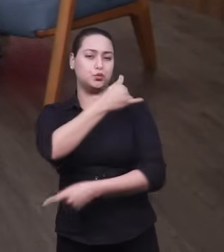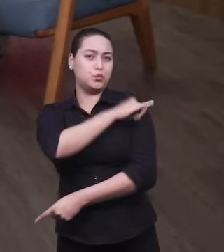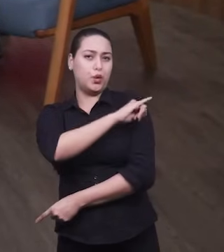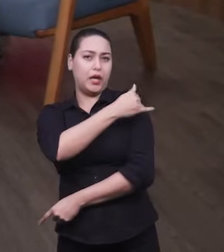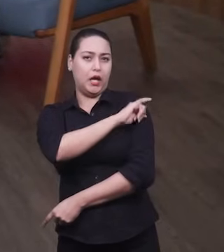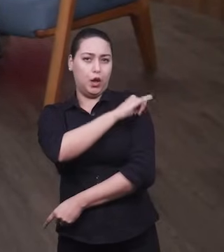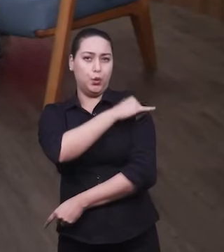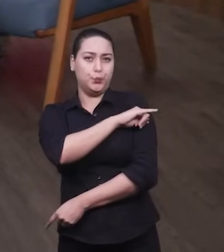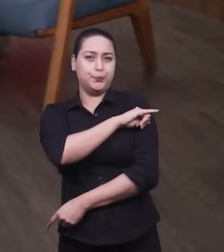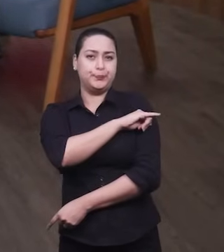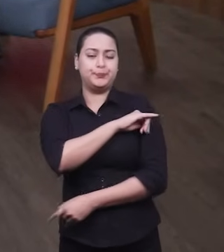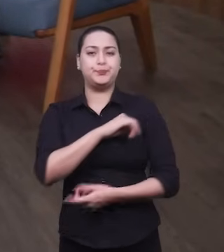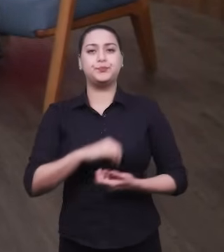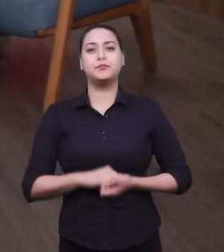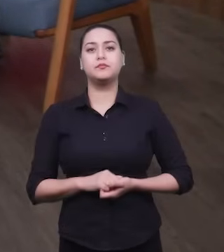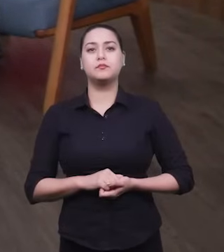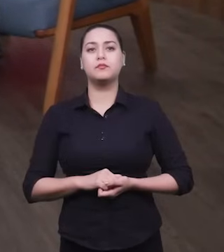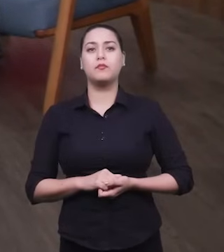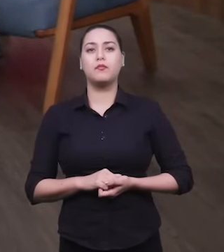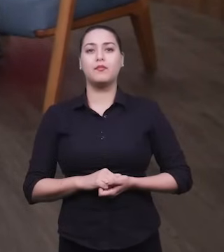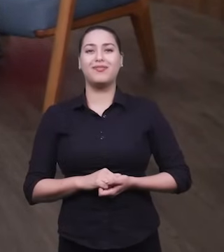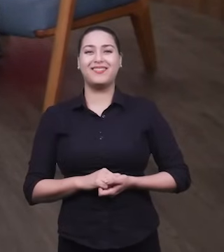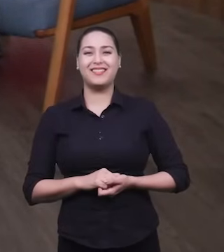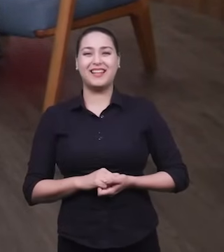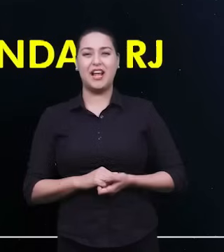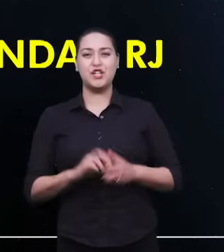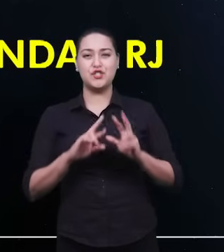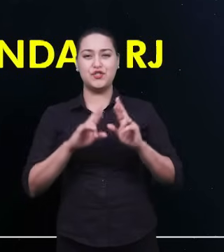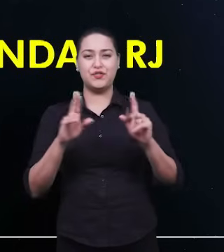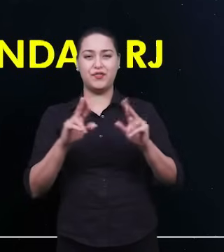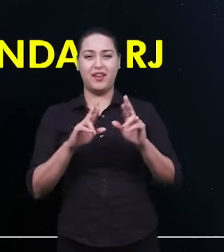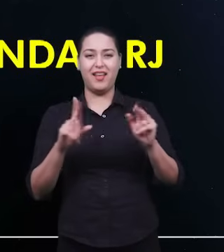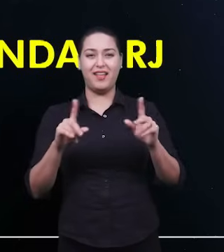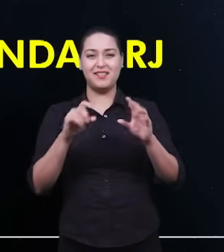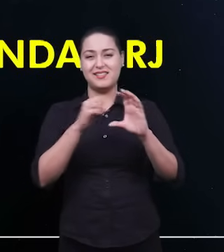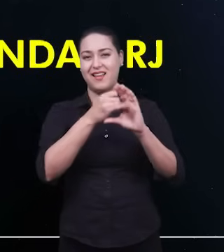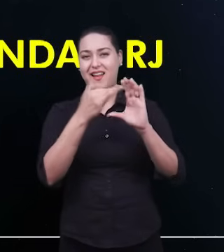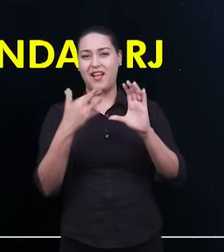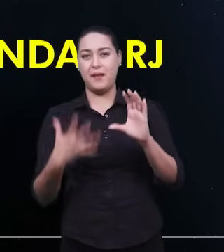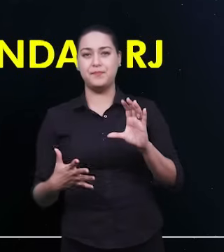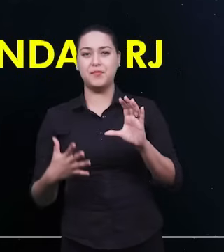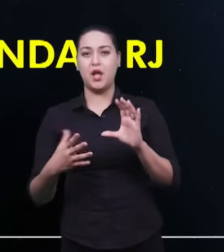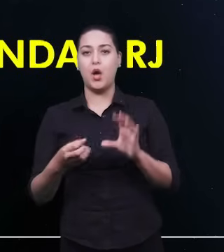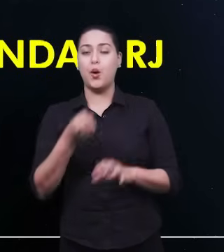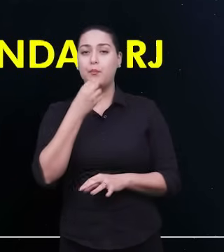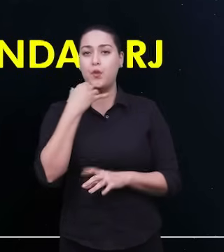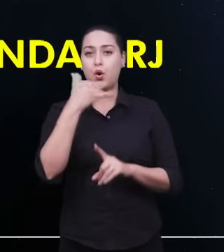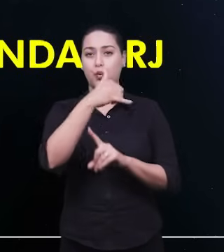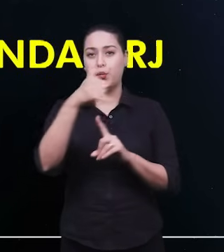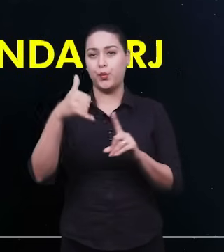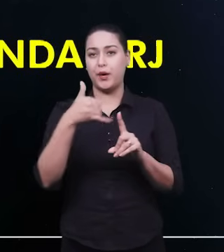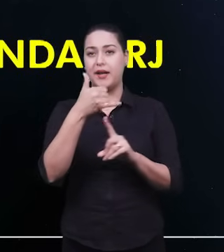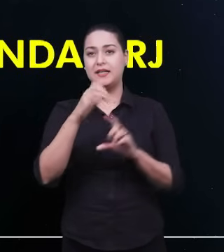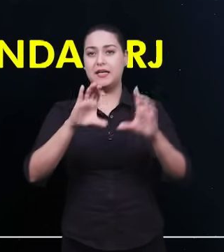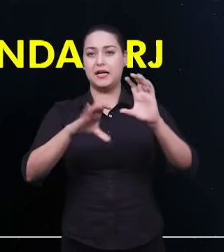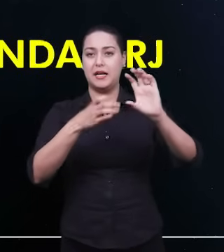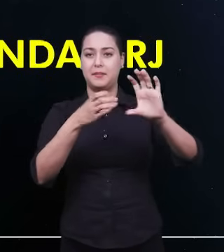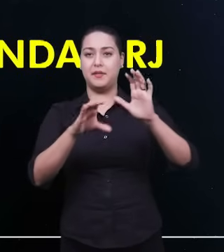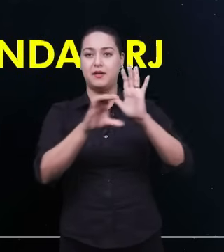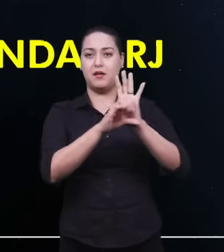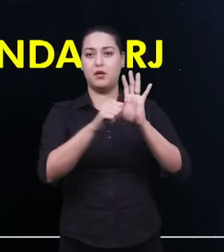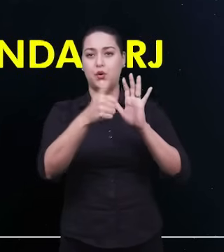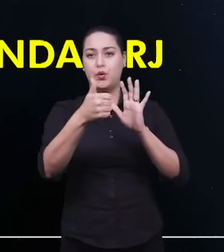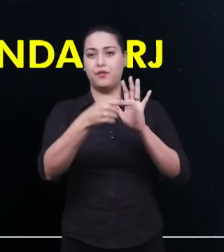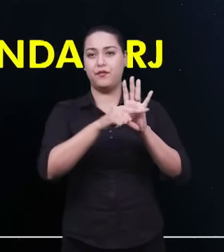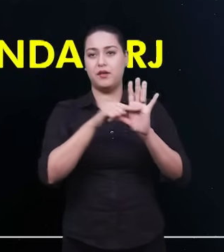Carvalho, que é de Volta Redonda, no estado do Rio de Janeiro, e que diz o seguinte, aqui tem vários aspectos. São bons os teus ungüentos, falamos sobre isso